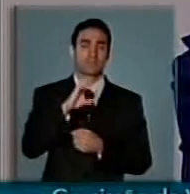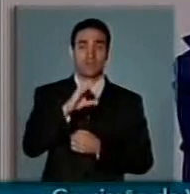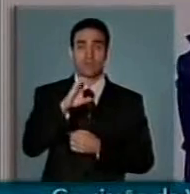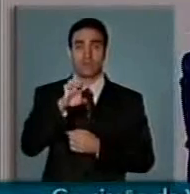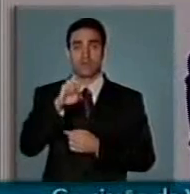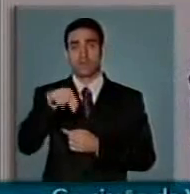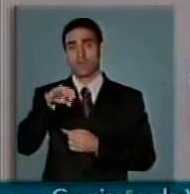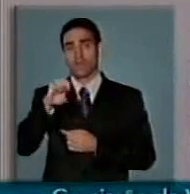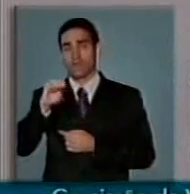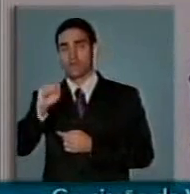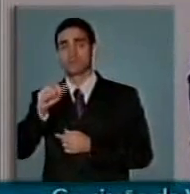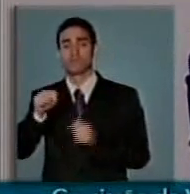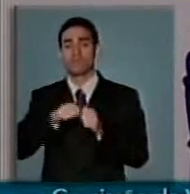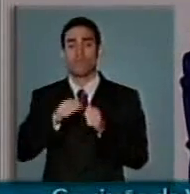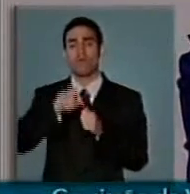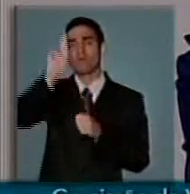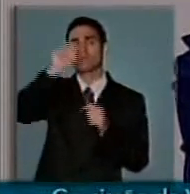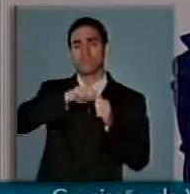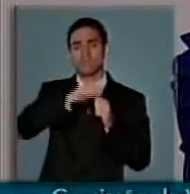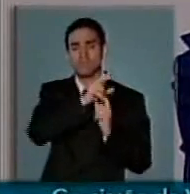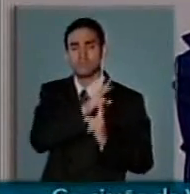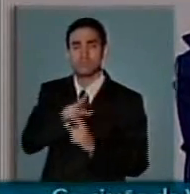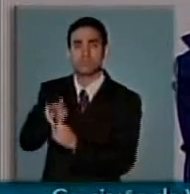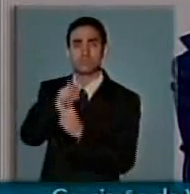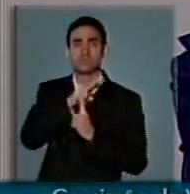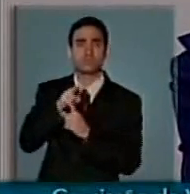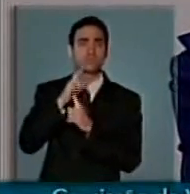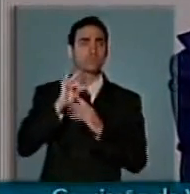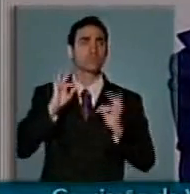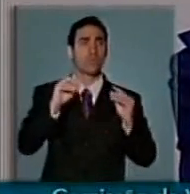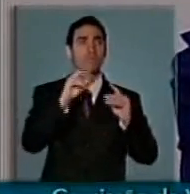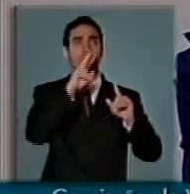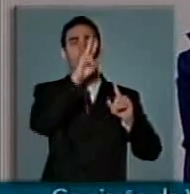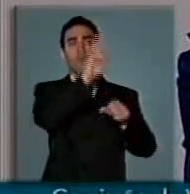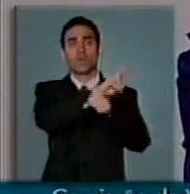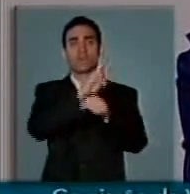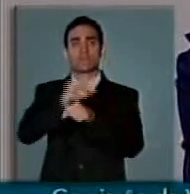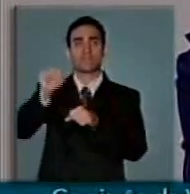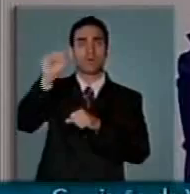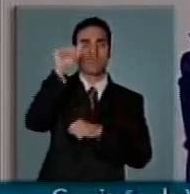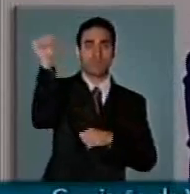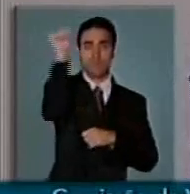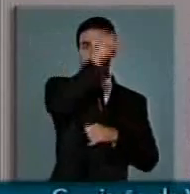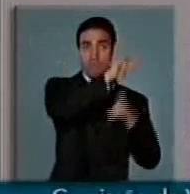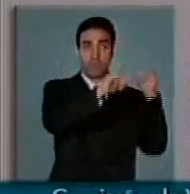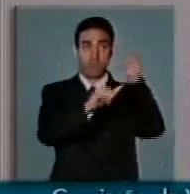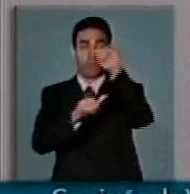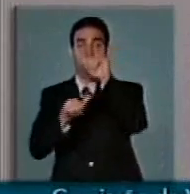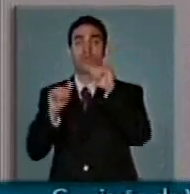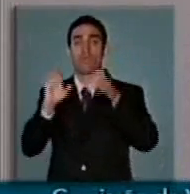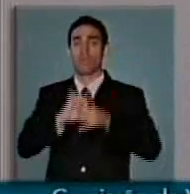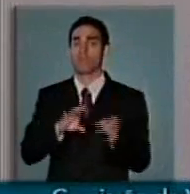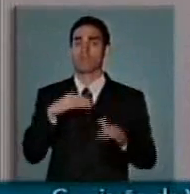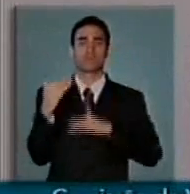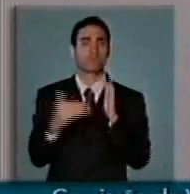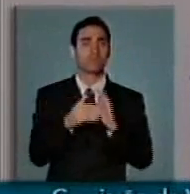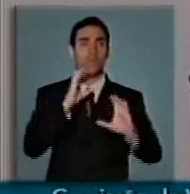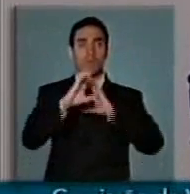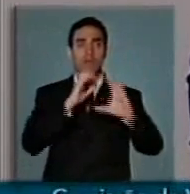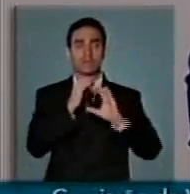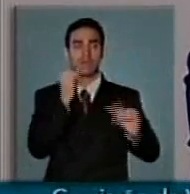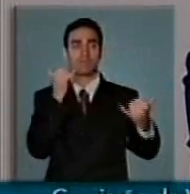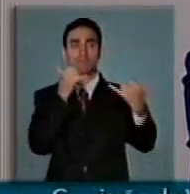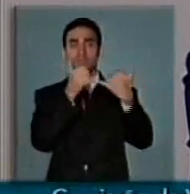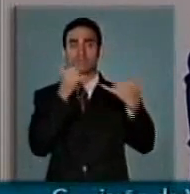Navegação, Vigilância e mais um gerenciamento do tráfego aéreo, para permitir que todas essas comunicações que hoje